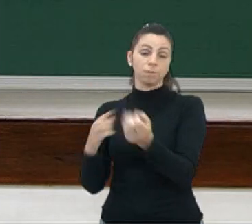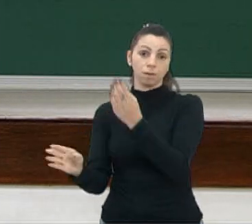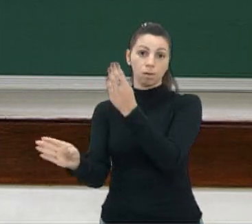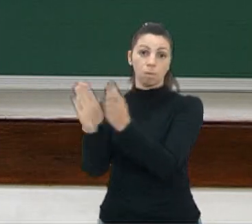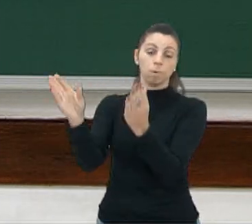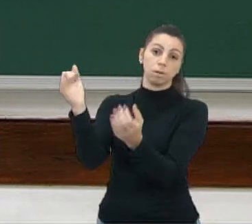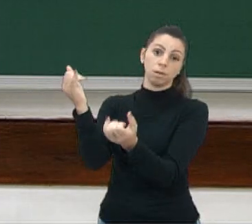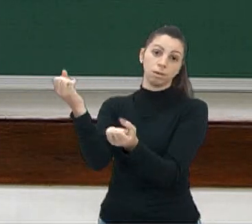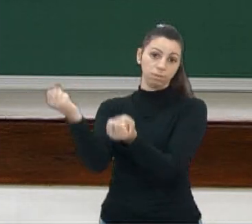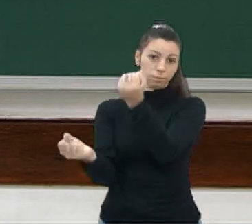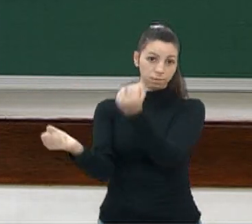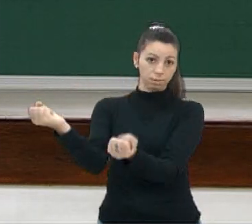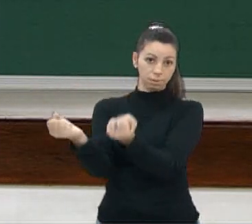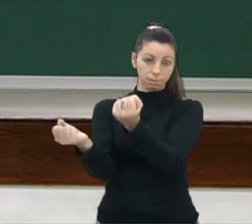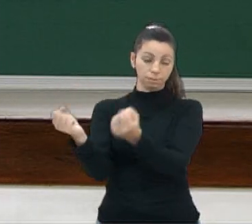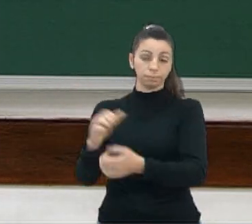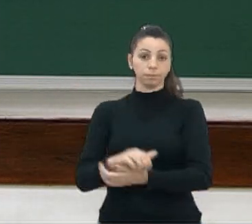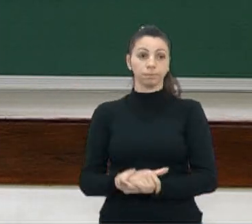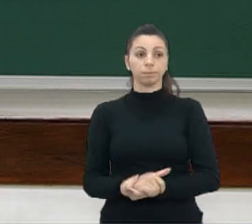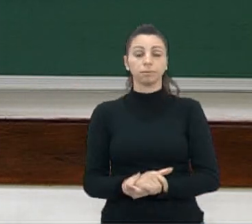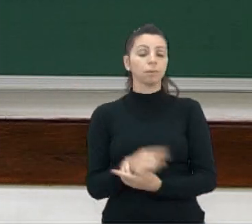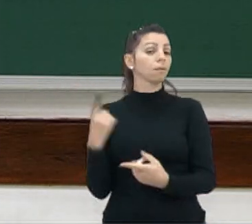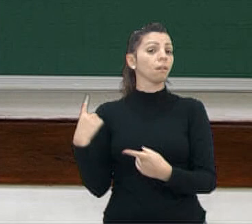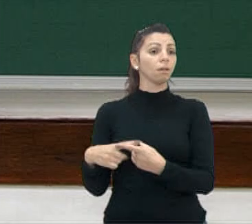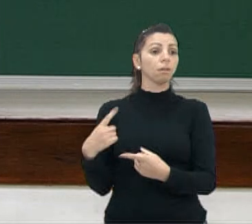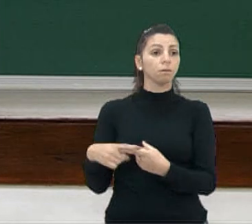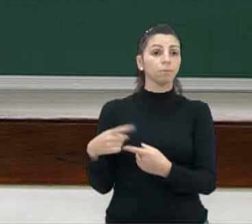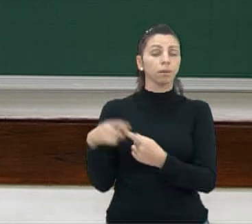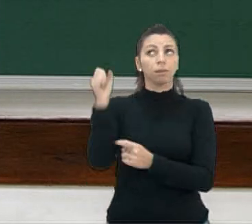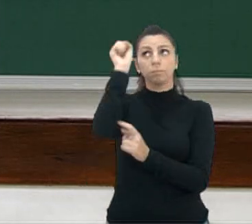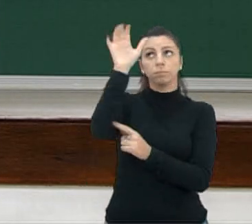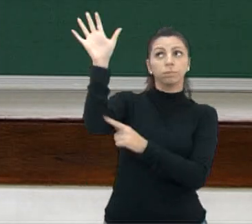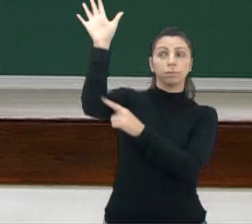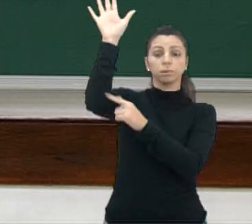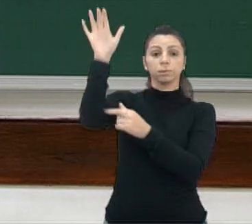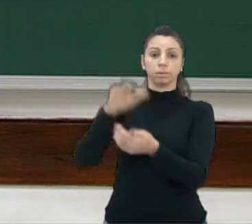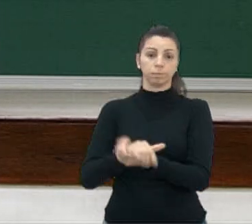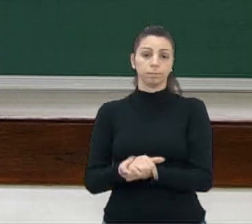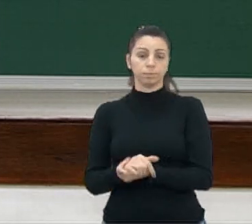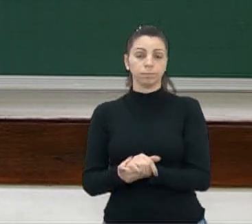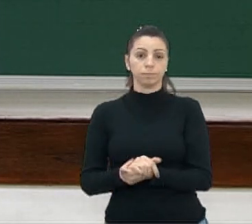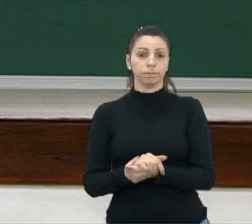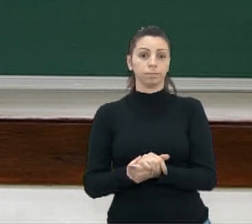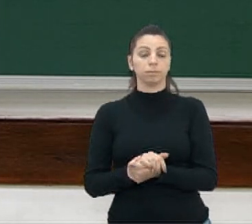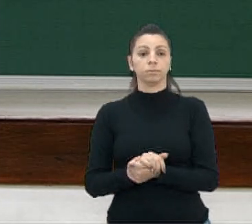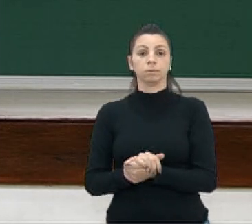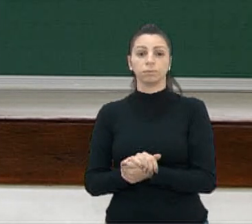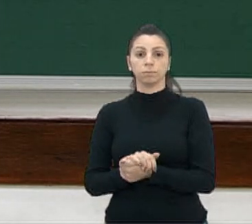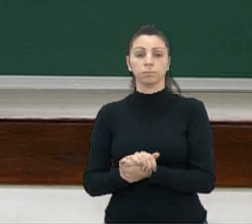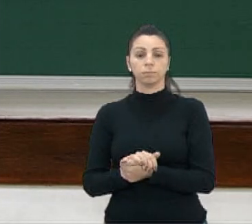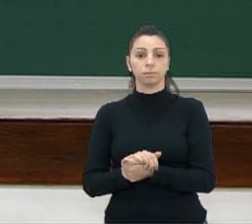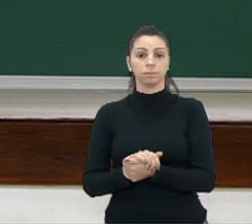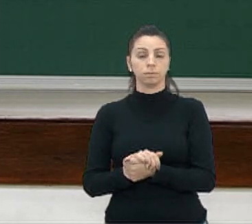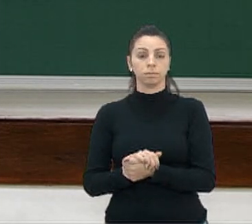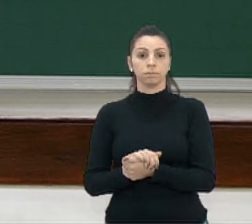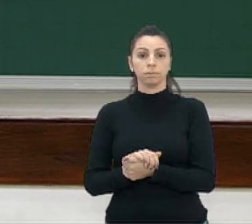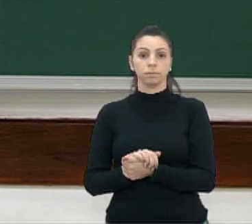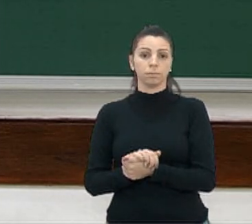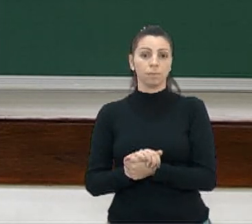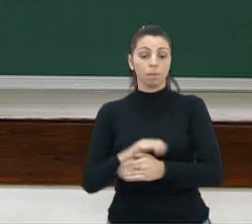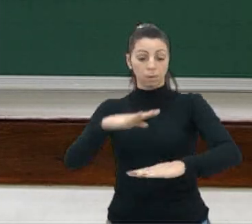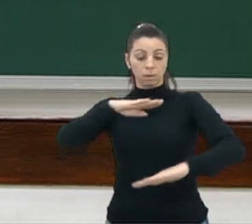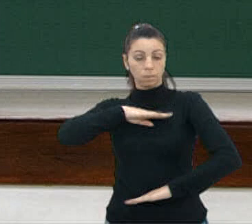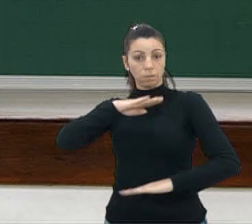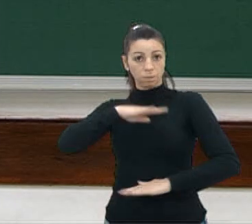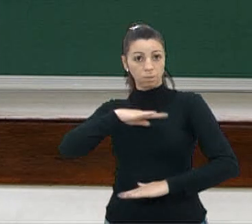do trânsito no feriadão. E por que no balãozinho ele fala que se refere a um quadro dramático, né? Daí são duas